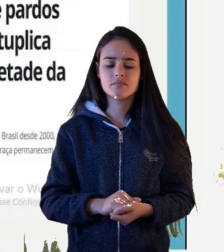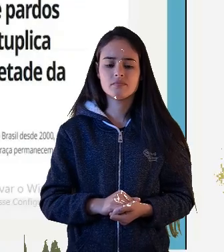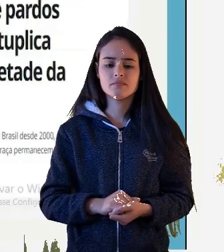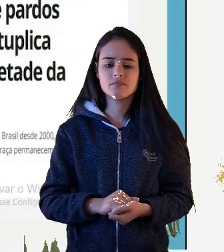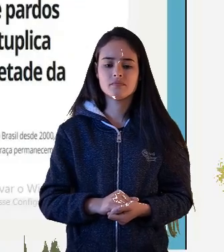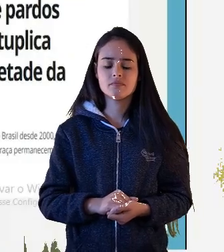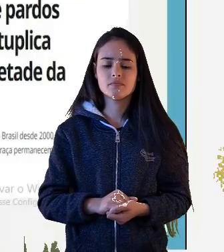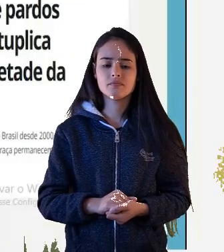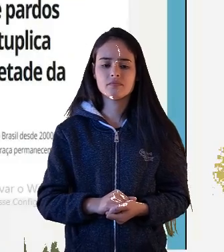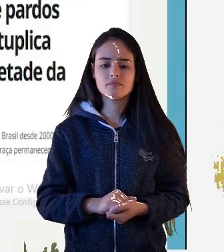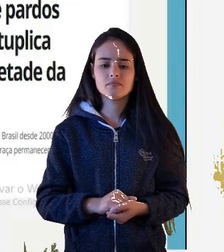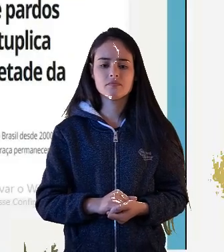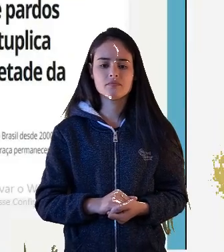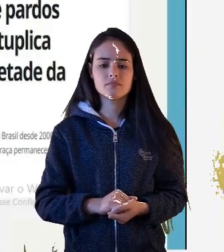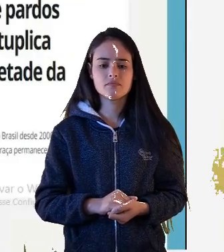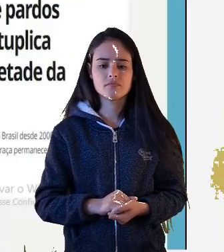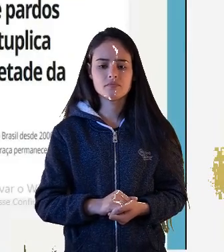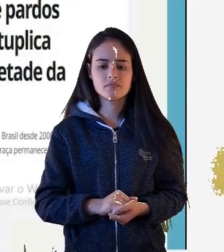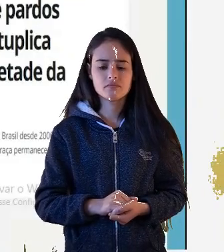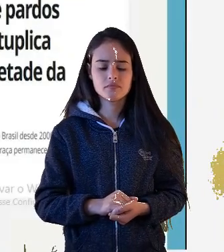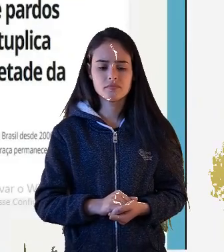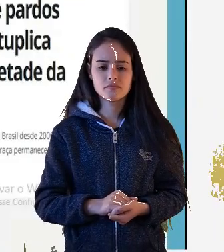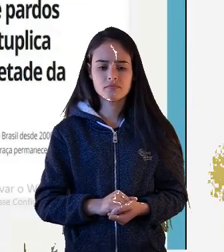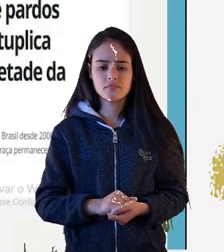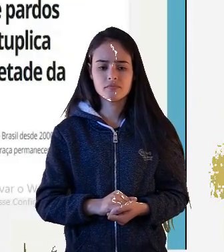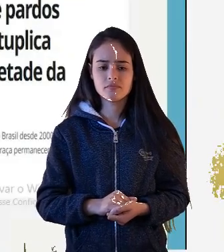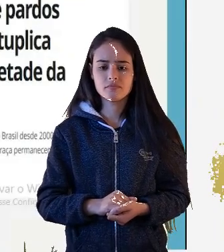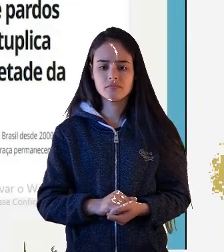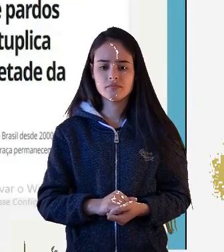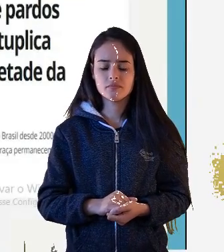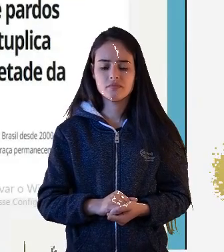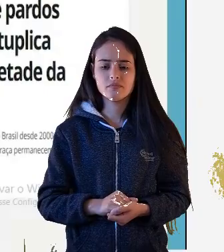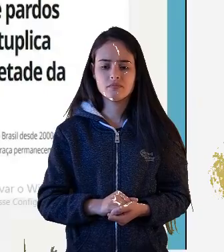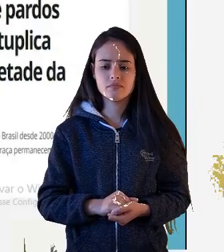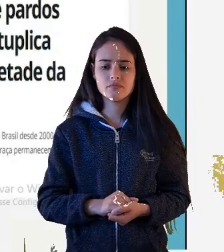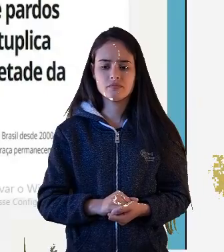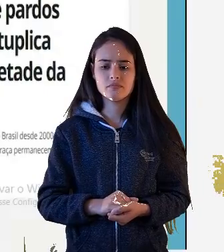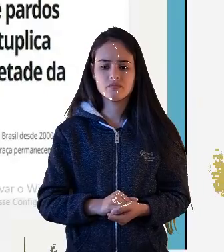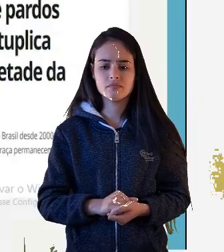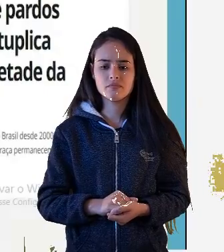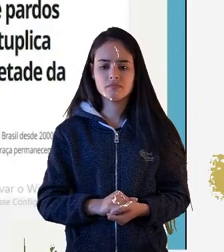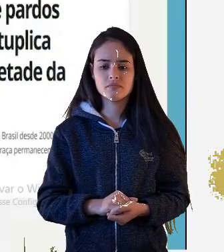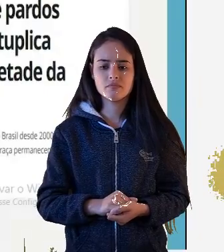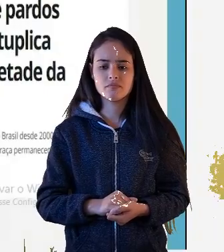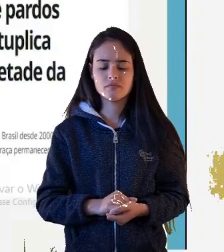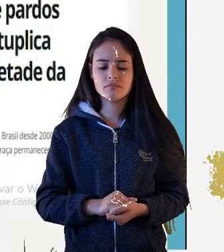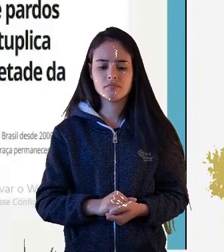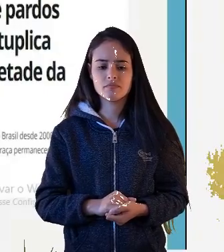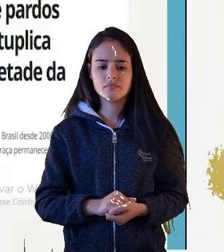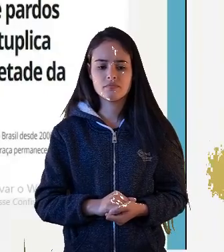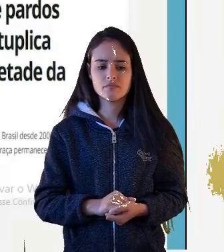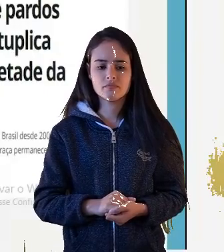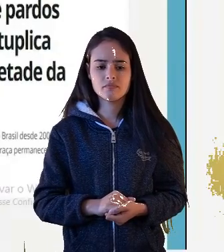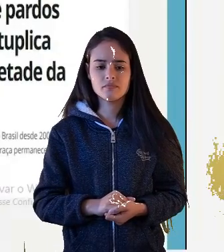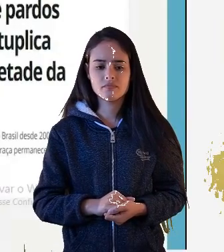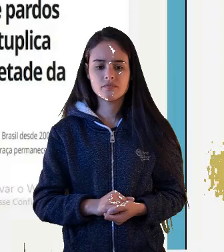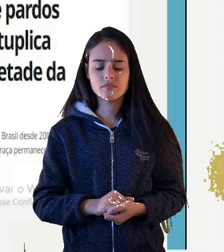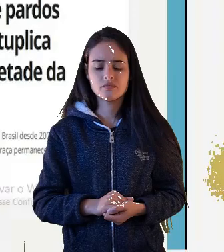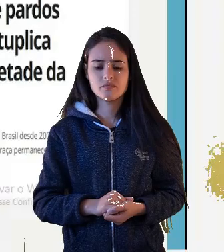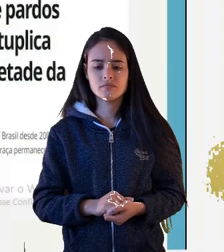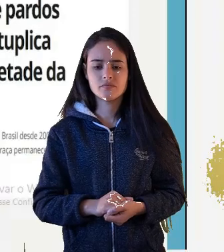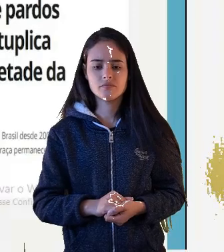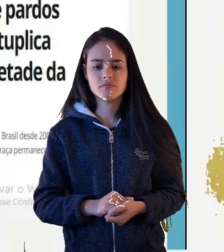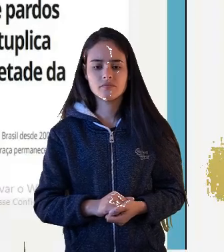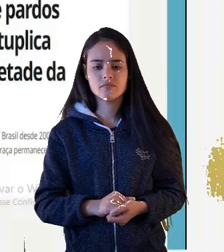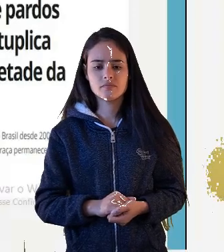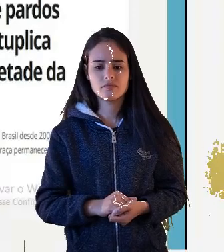agora. Dados do IBGE mostram que negros são a maioria fora do ensino superior e recebem, em média, menos da metade do rendimento de